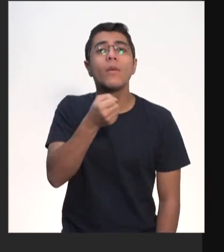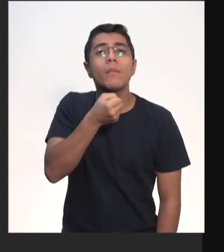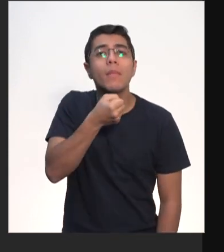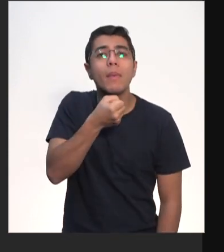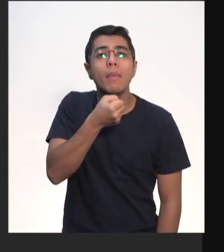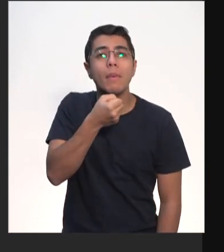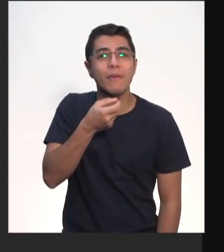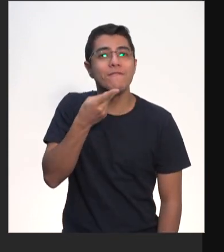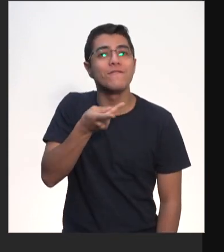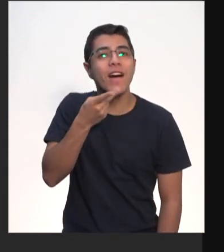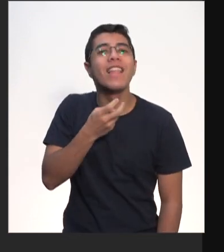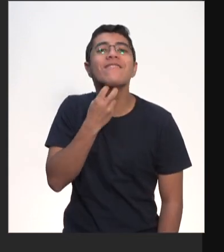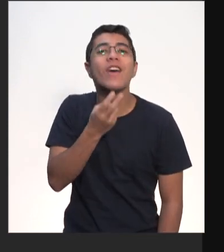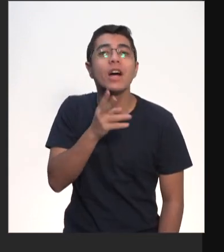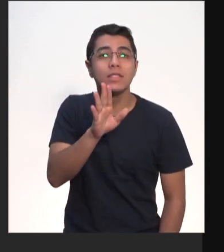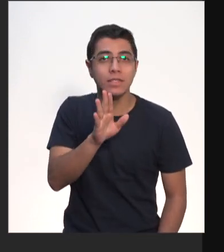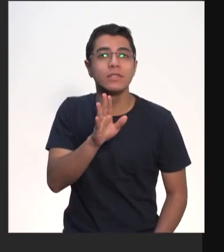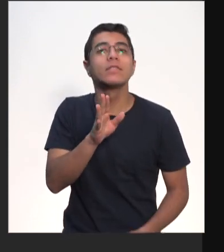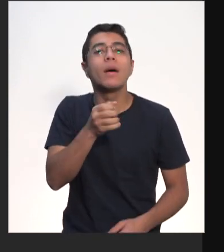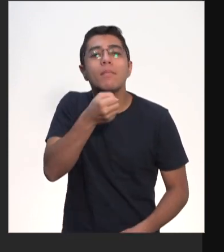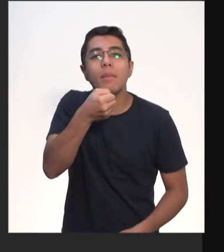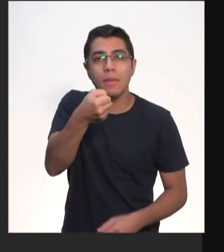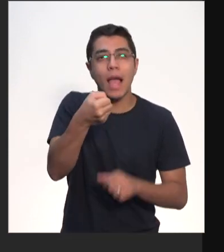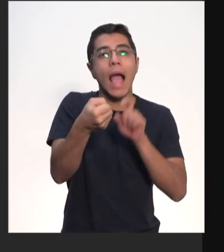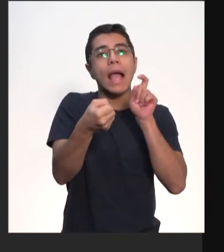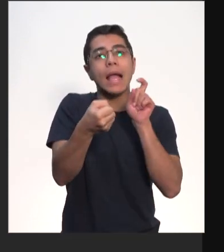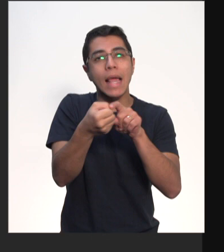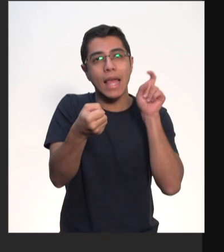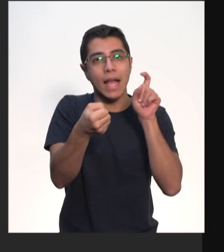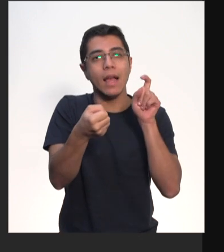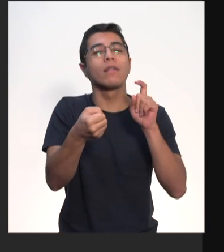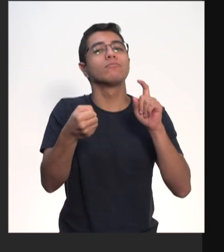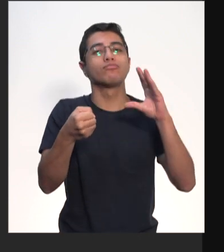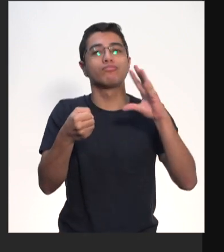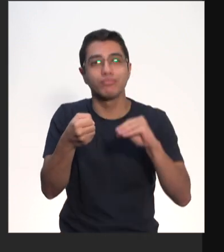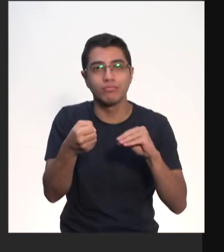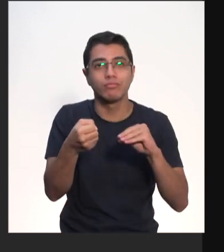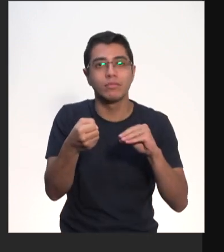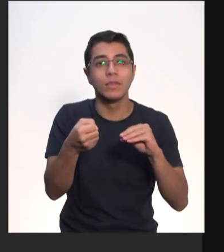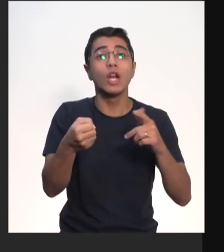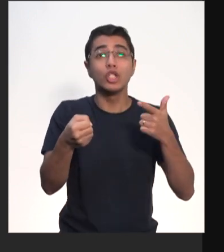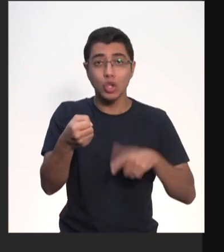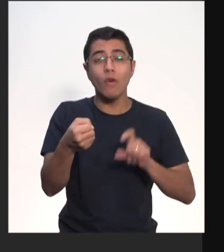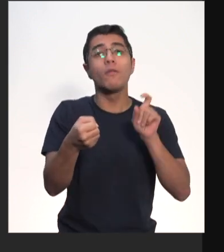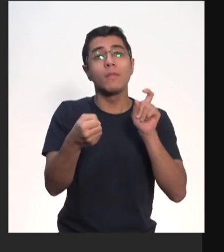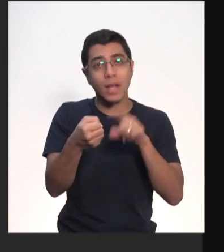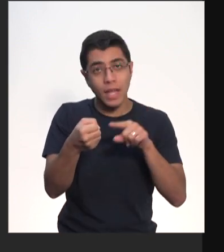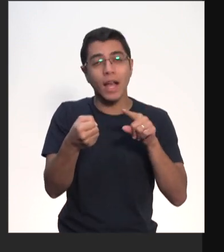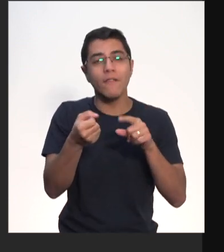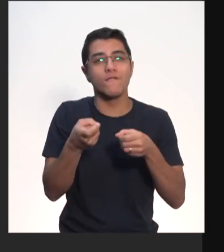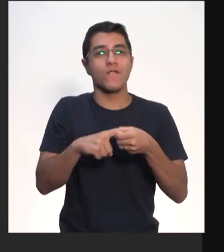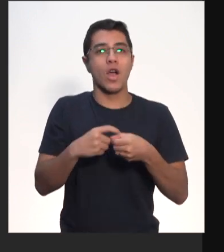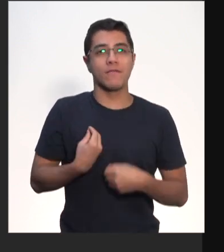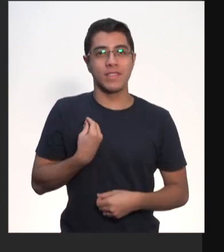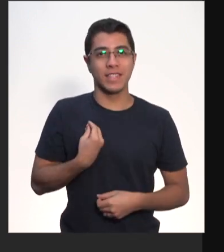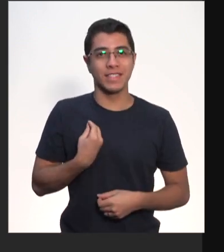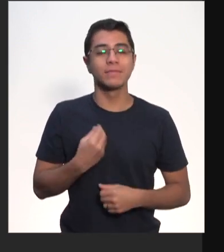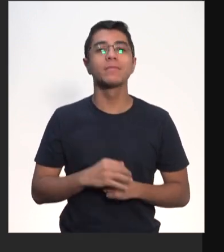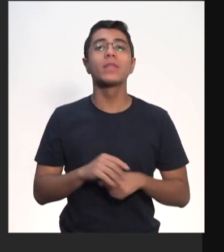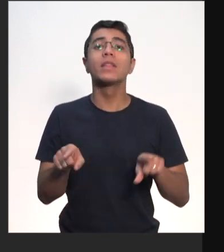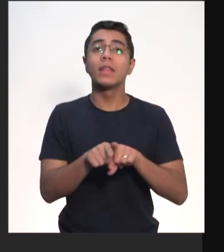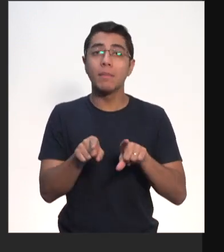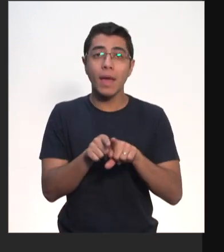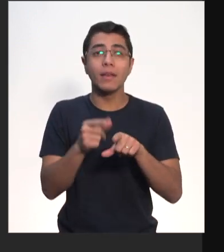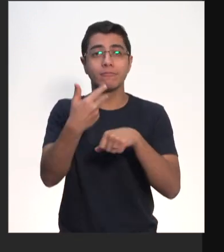clique no símbolo do microfone. Para você desabilitar e habilitar a webcam, clique no símbolo da